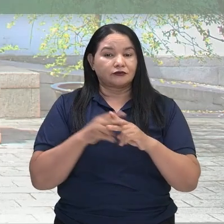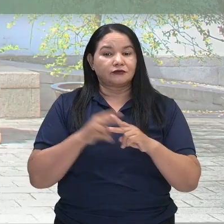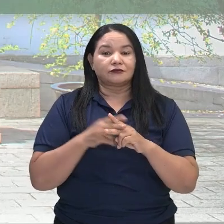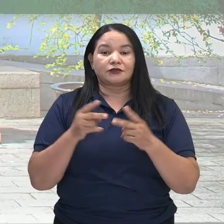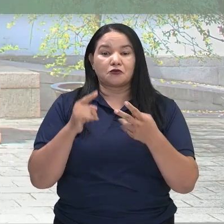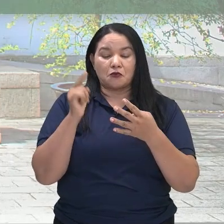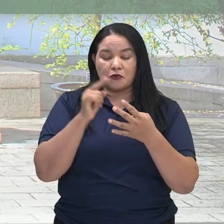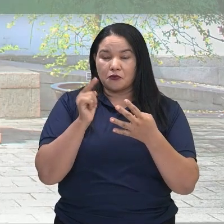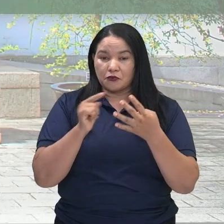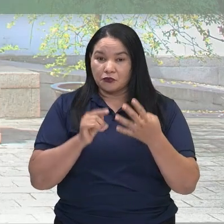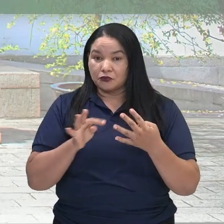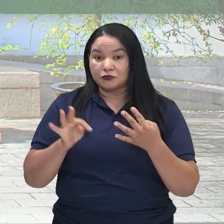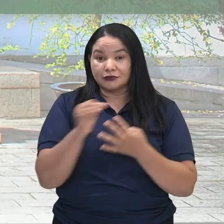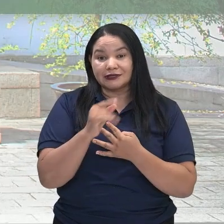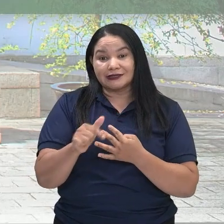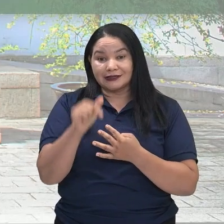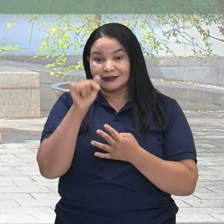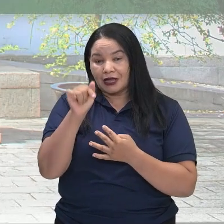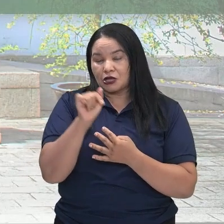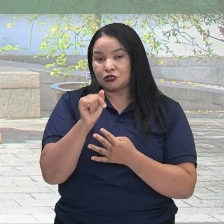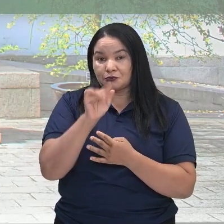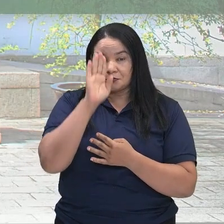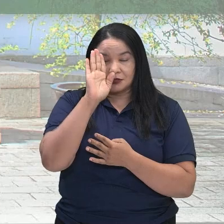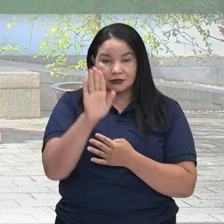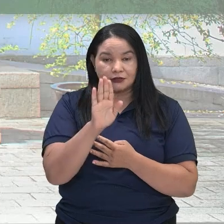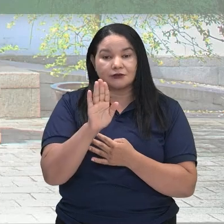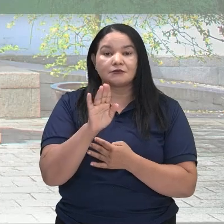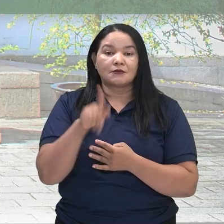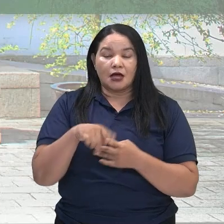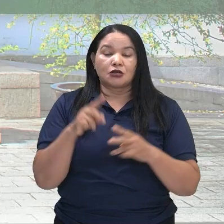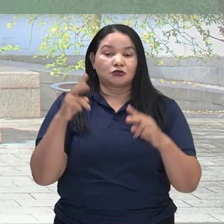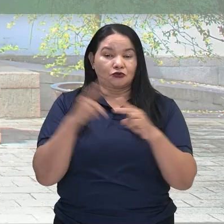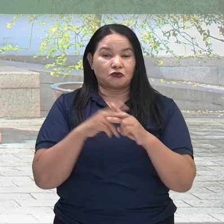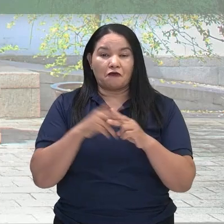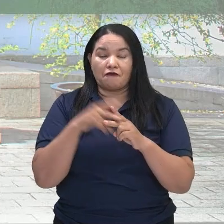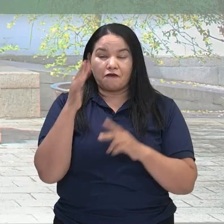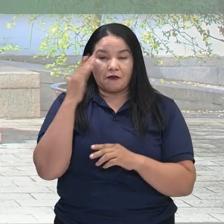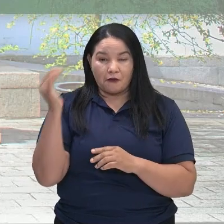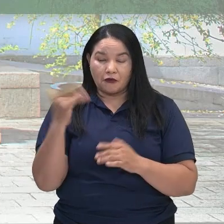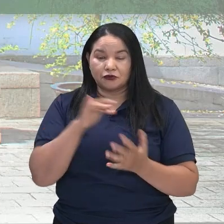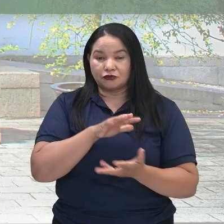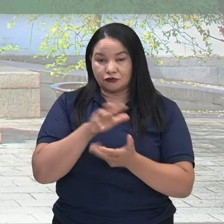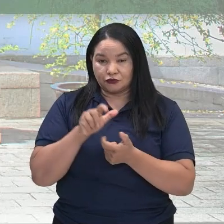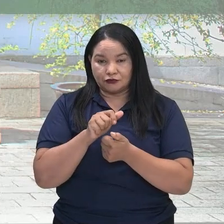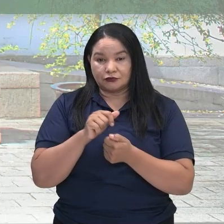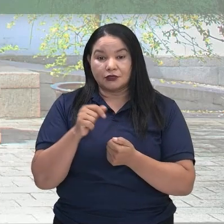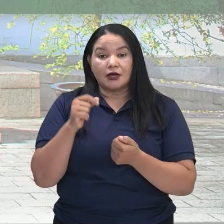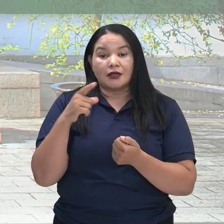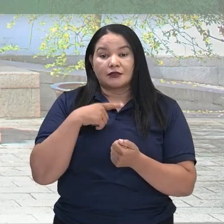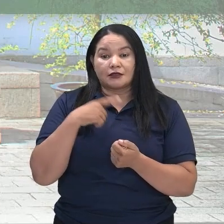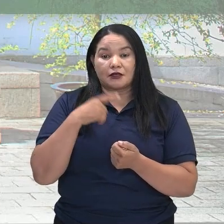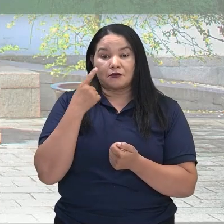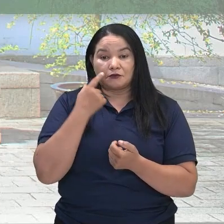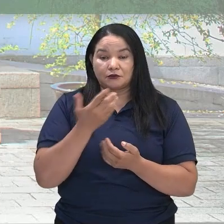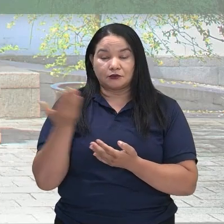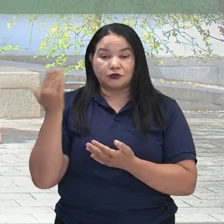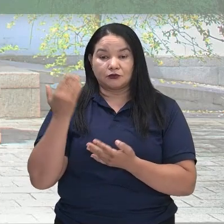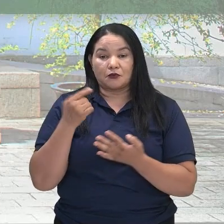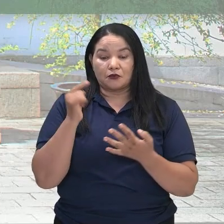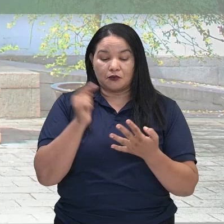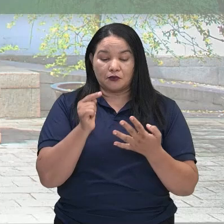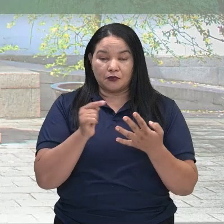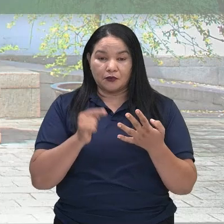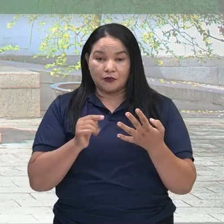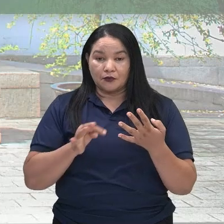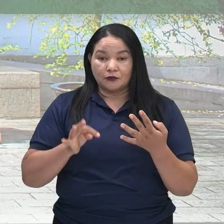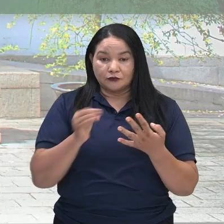relembrar aqui dos 7 principais, dos 7 mais famosos do mundo. Então nós temos ali o estilo louva-a-Deus,